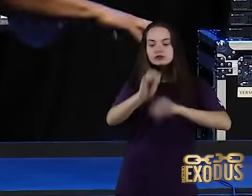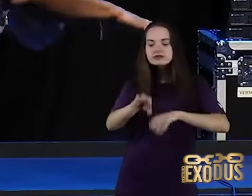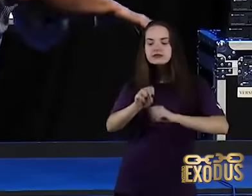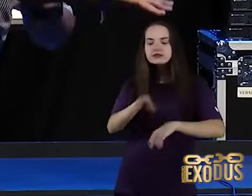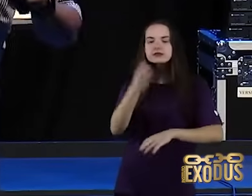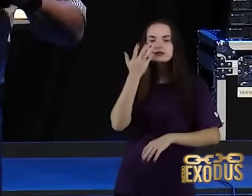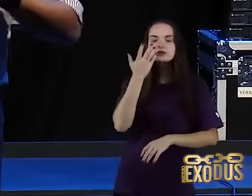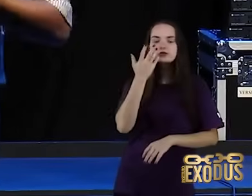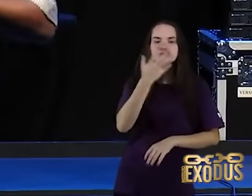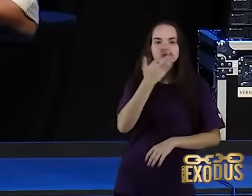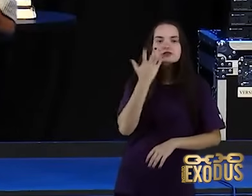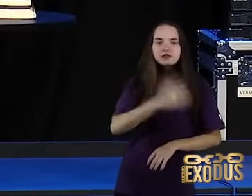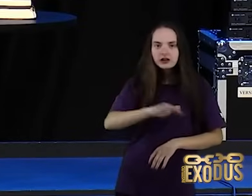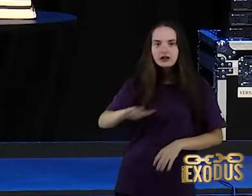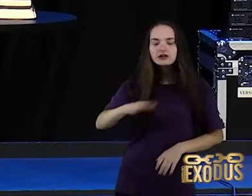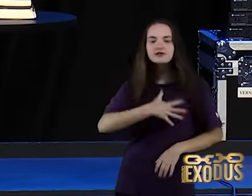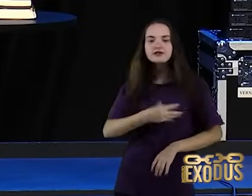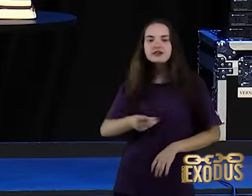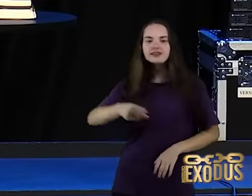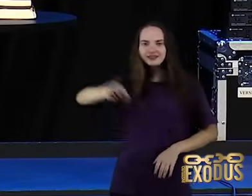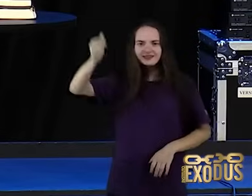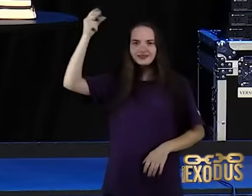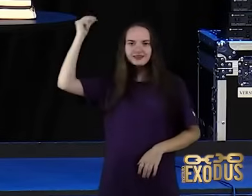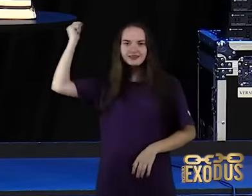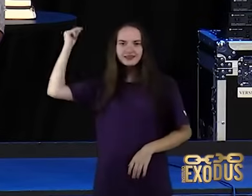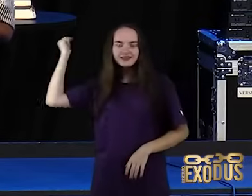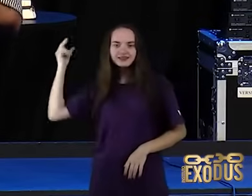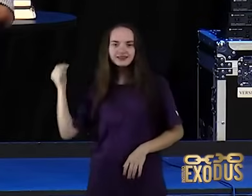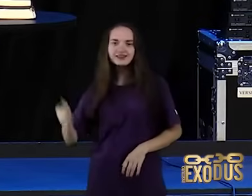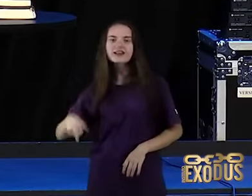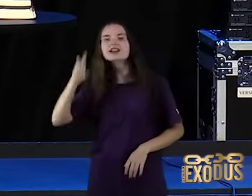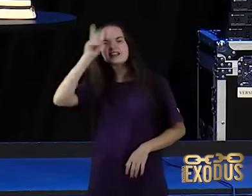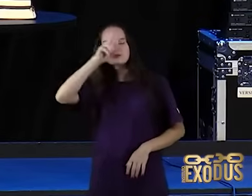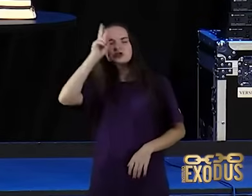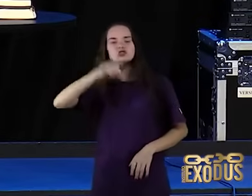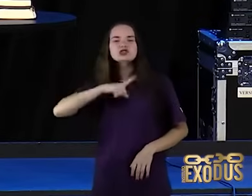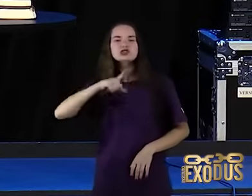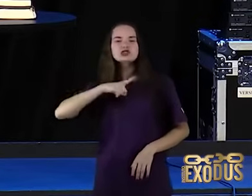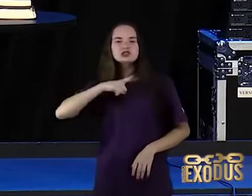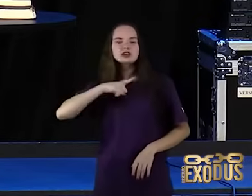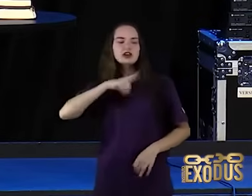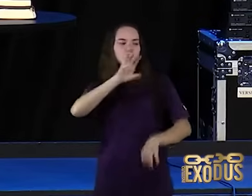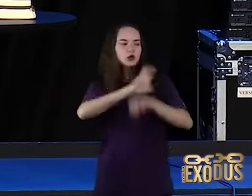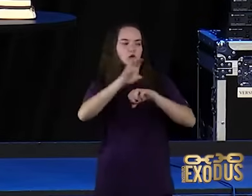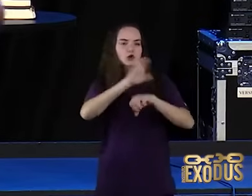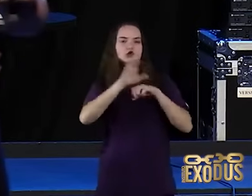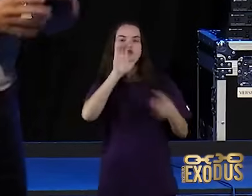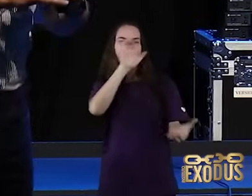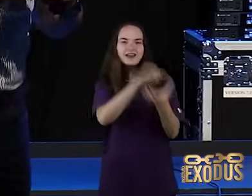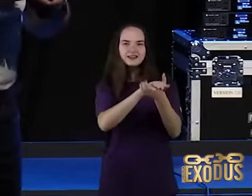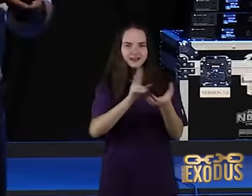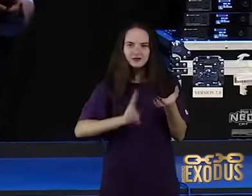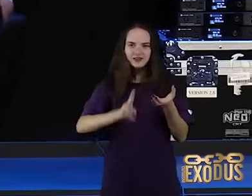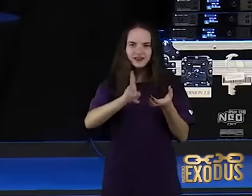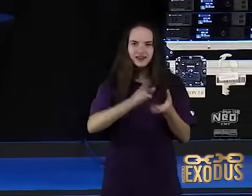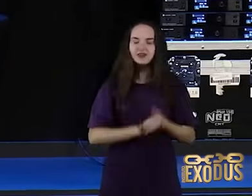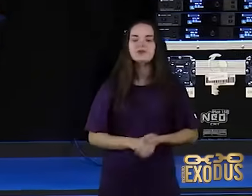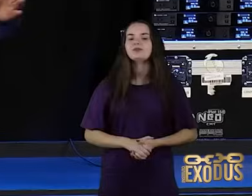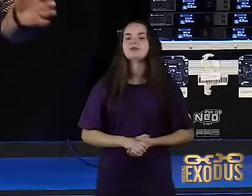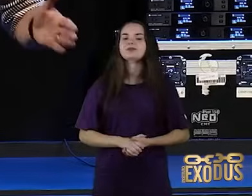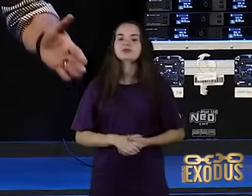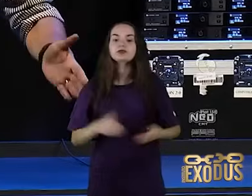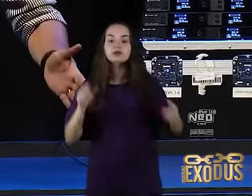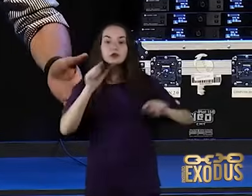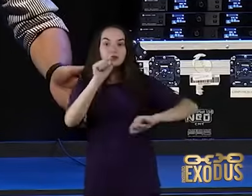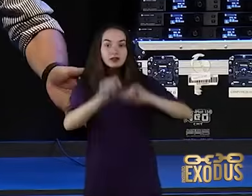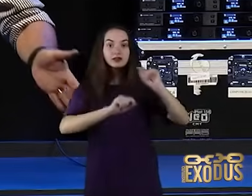então tem um monte quem fez há muitos anos atrás o casados para sempre pronto era universidade e aí o que que a gente tem hoje nós temos